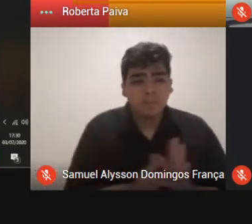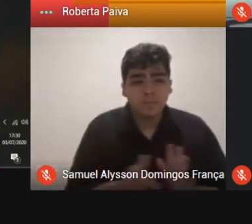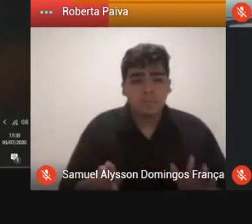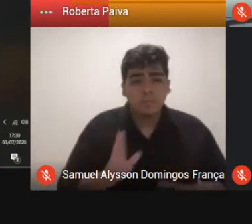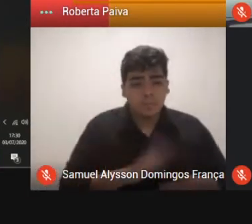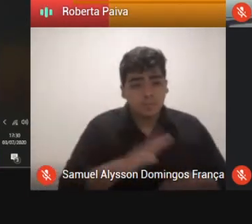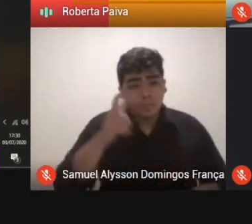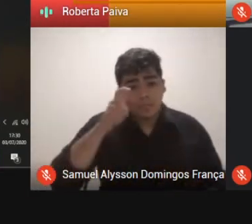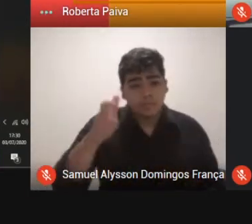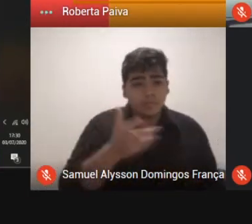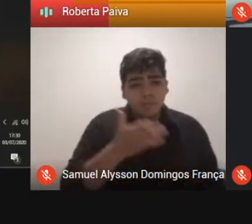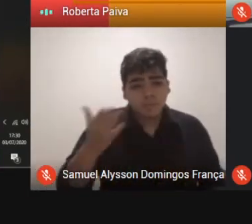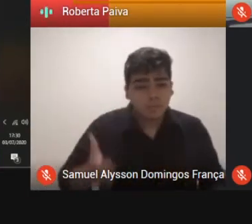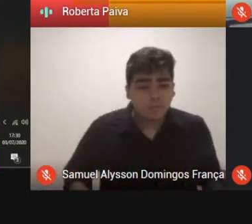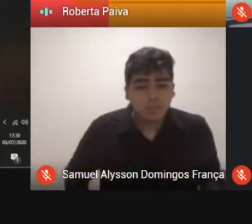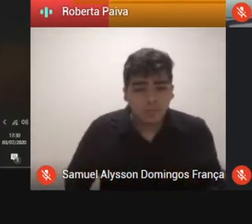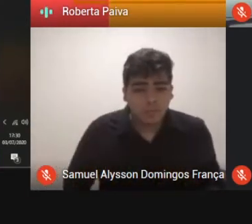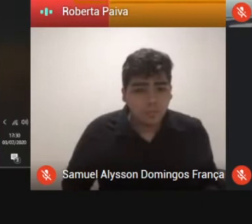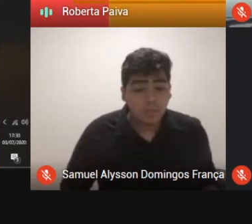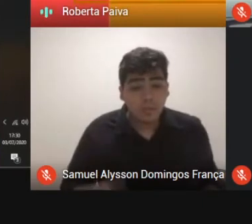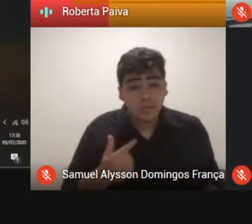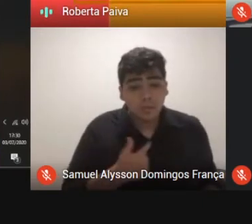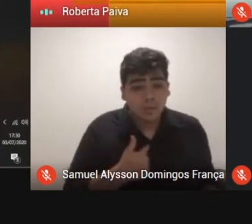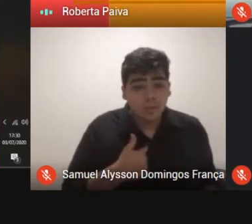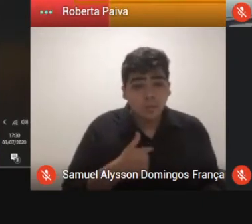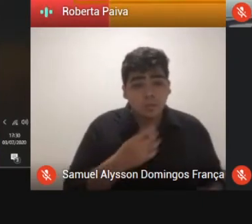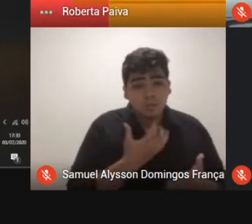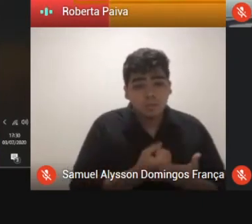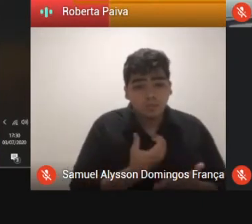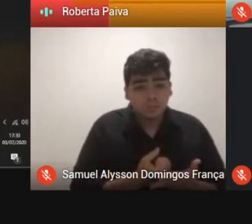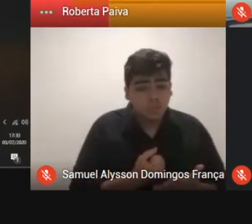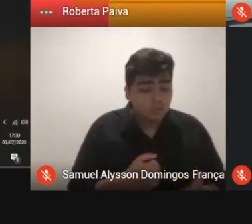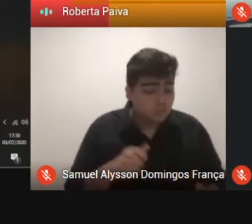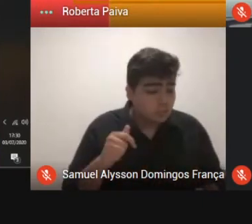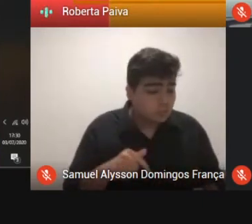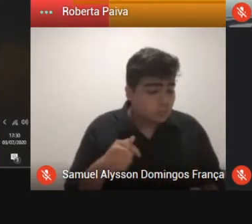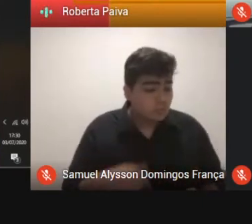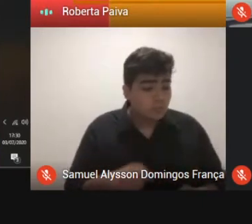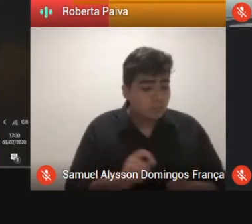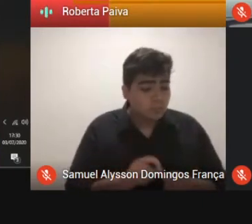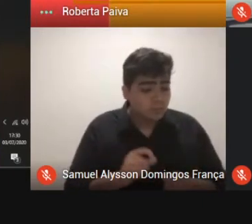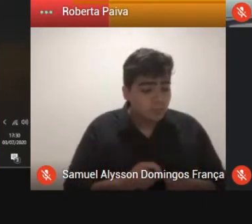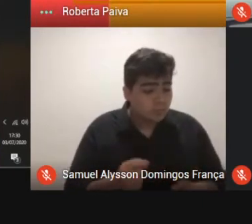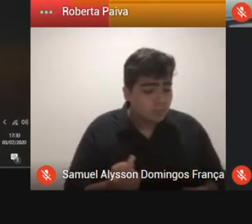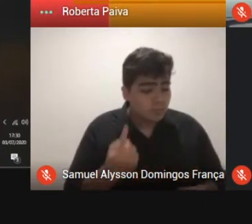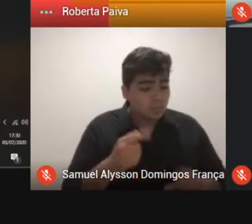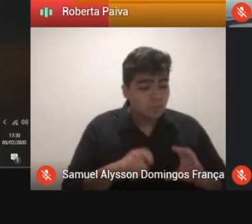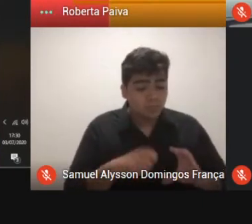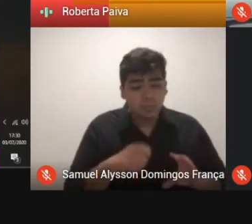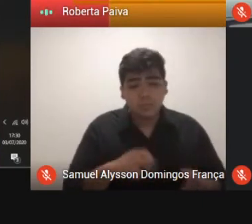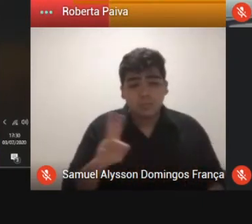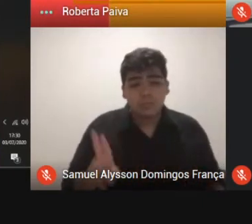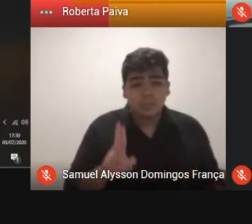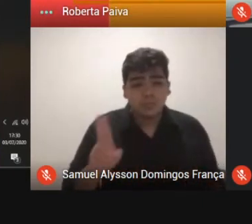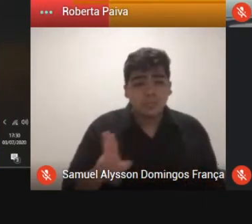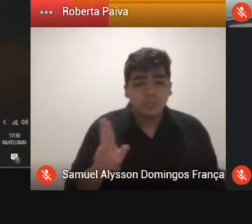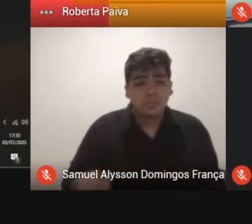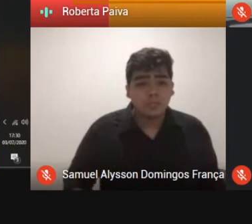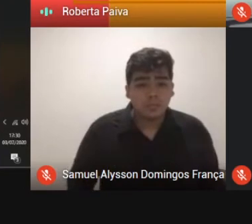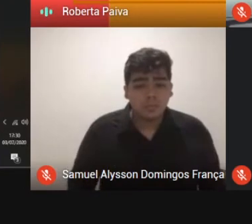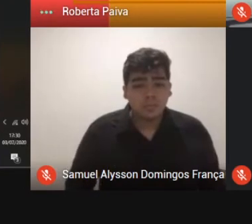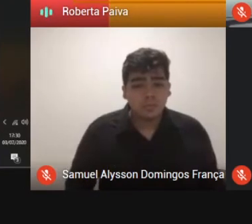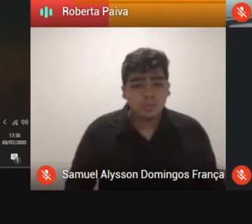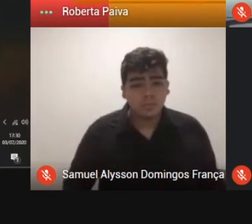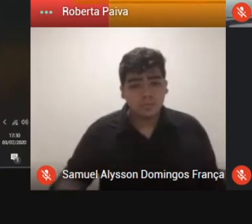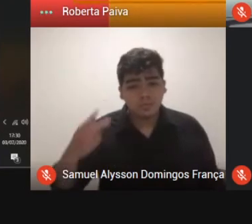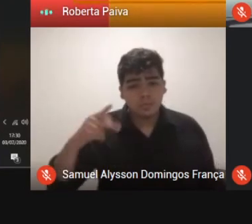tá? Eu baixei aqui, eu fiz hoje mesmo, eu fiz um vídeo utilizando esse QR